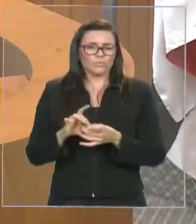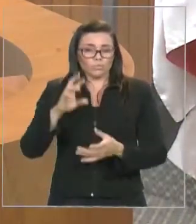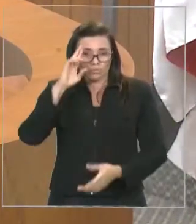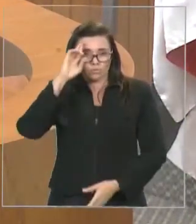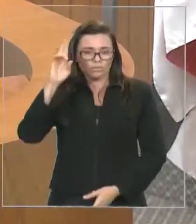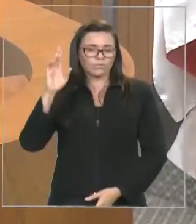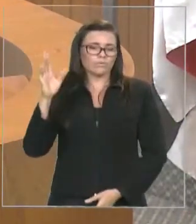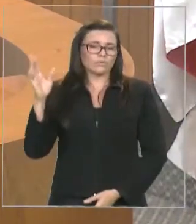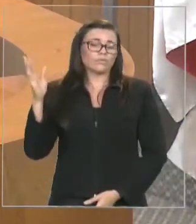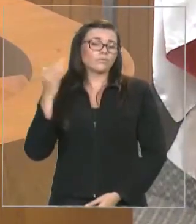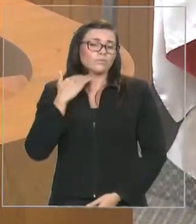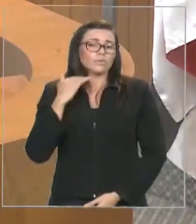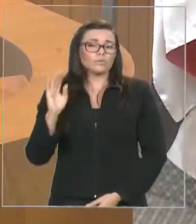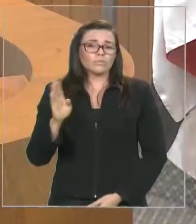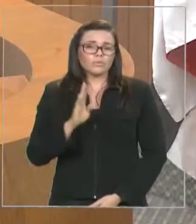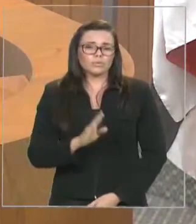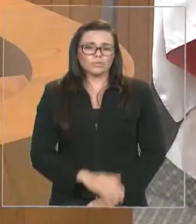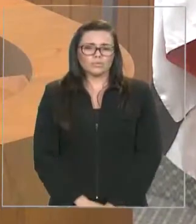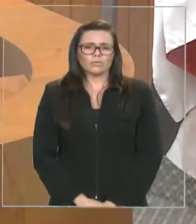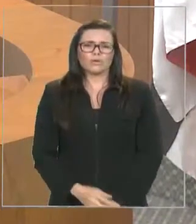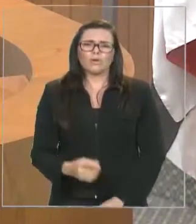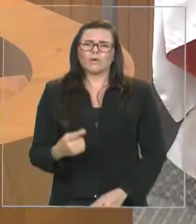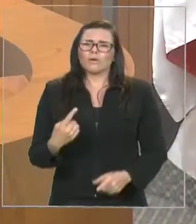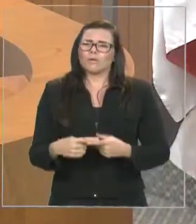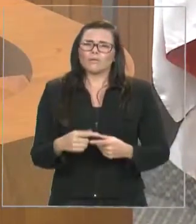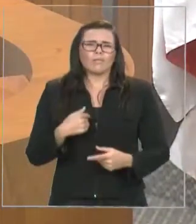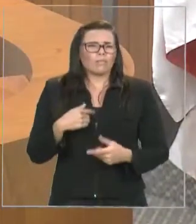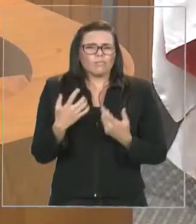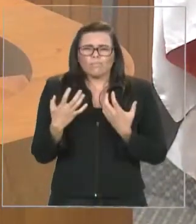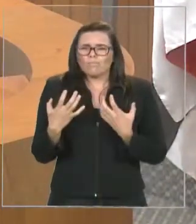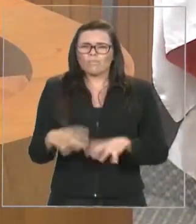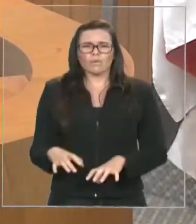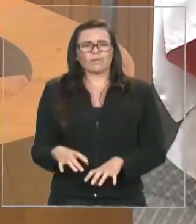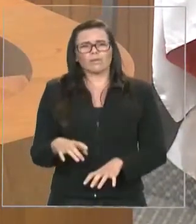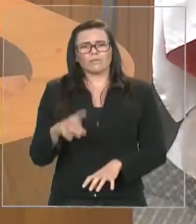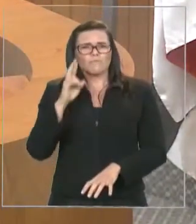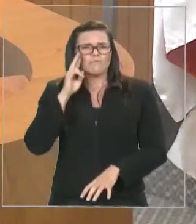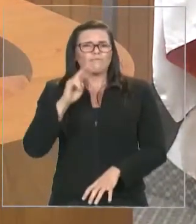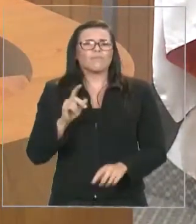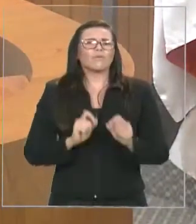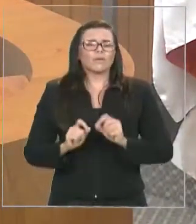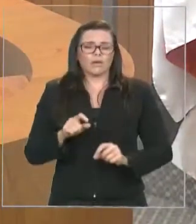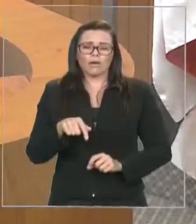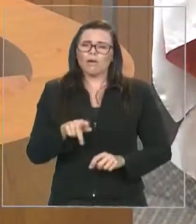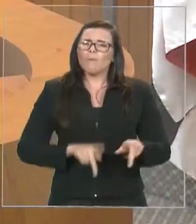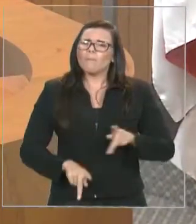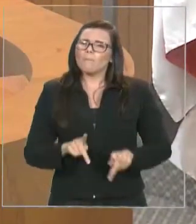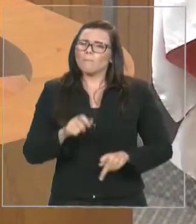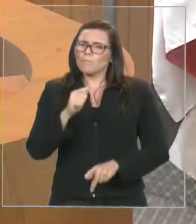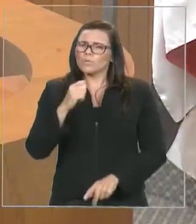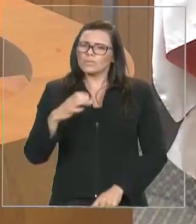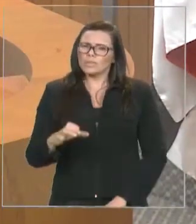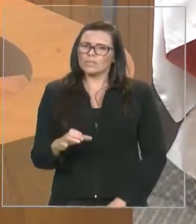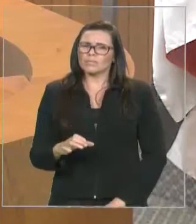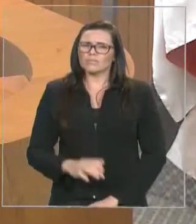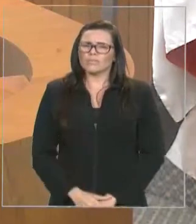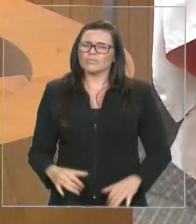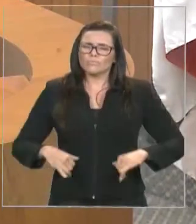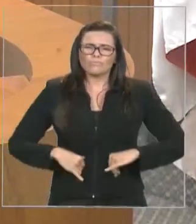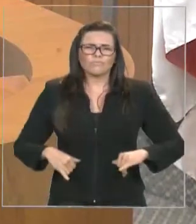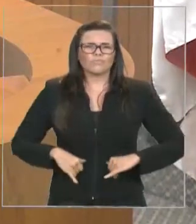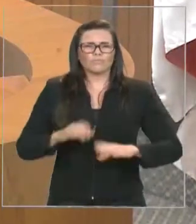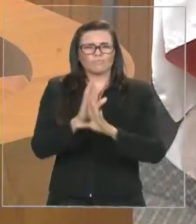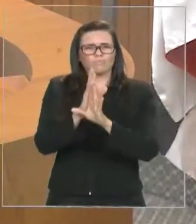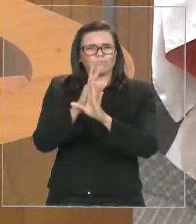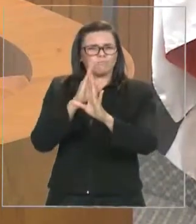não possa mais ver a nossa população sendo maltratada em filas enormes e com serviços precários. E é